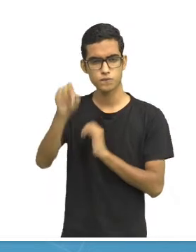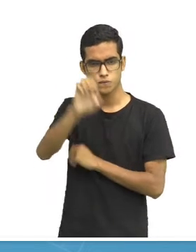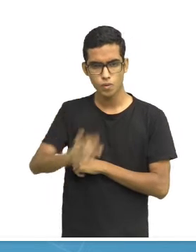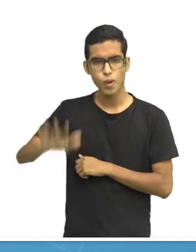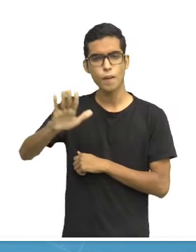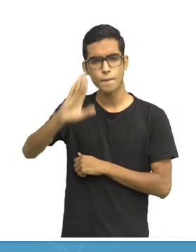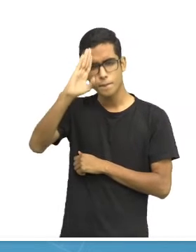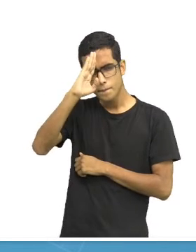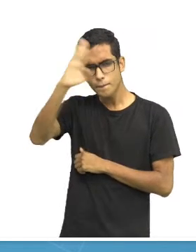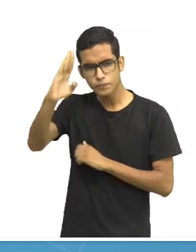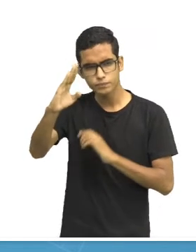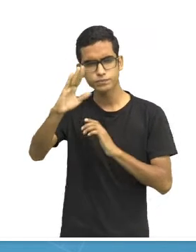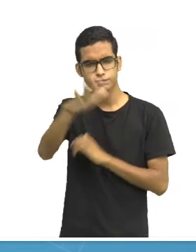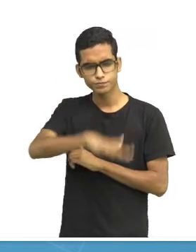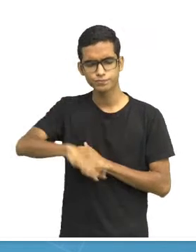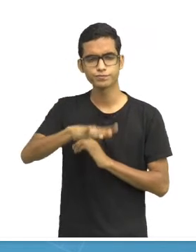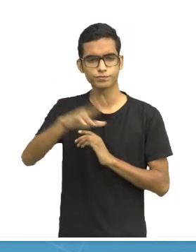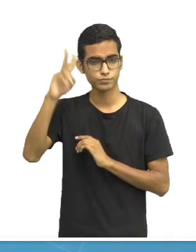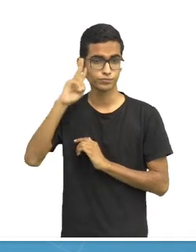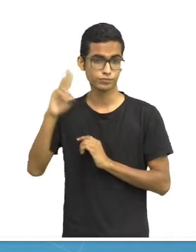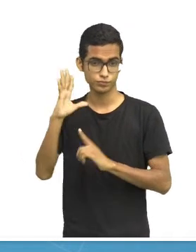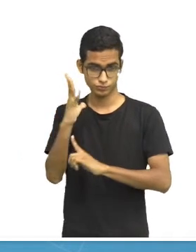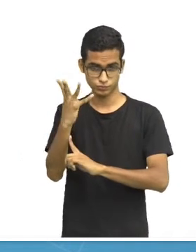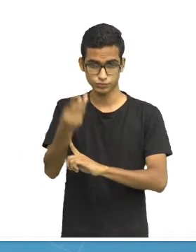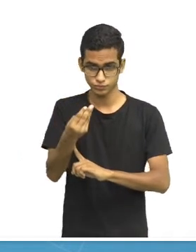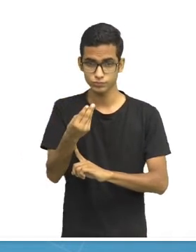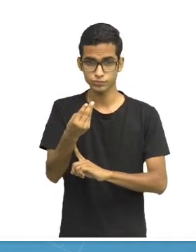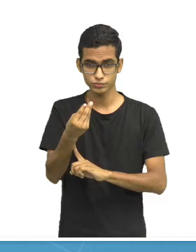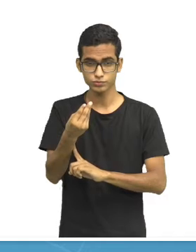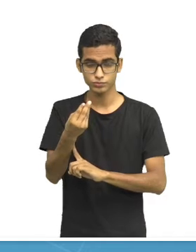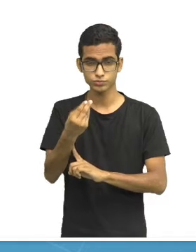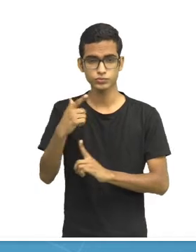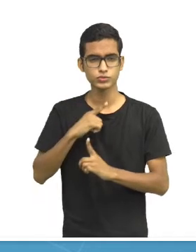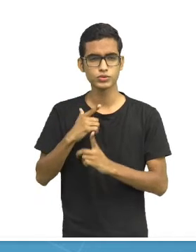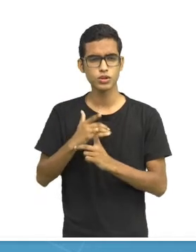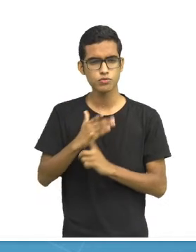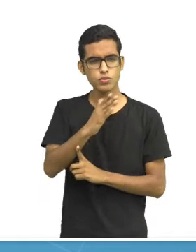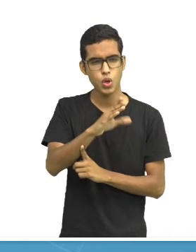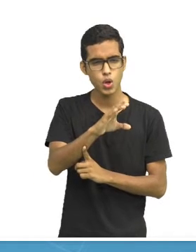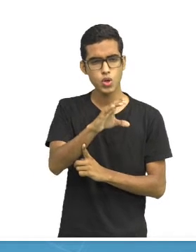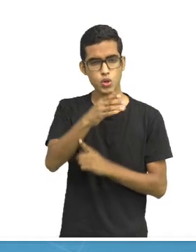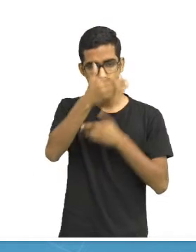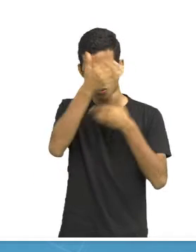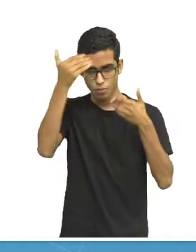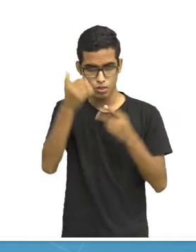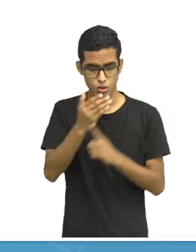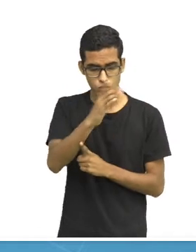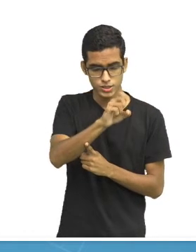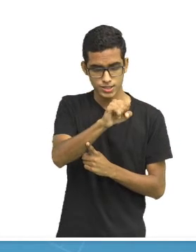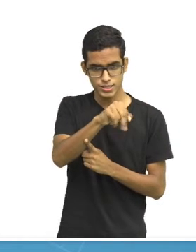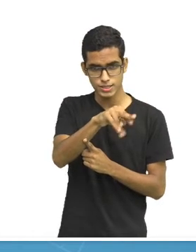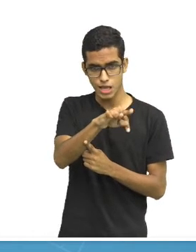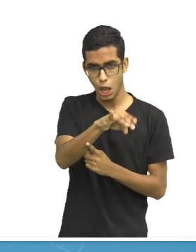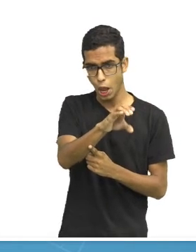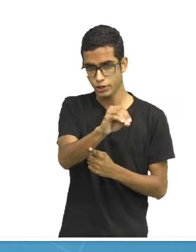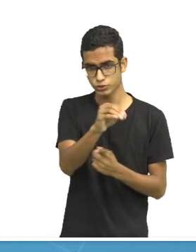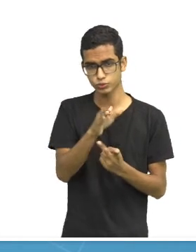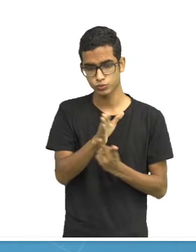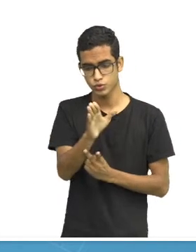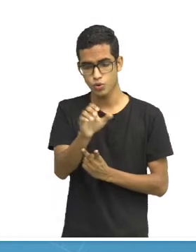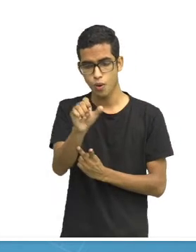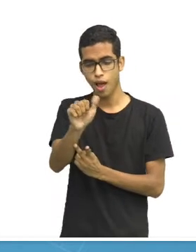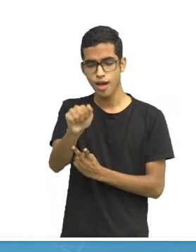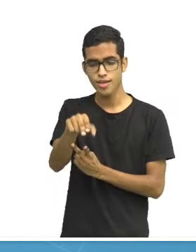arte. O movimento teve duas vertentes, o cubismo sintético e o analítico. Sobre esses